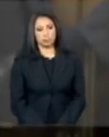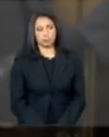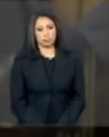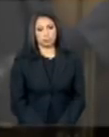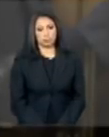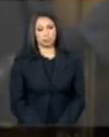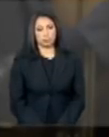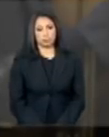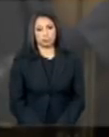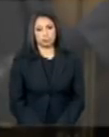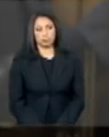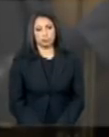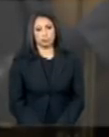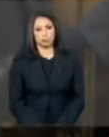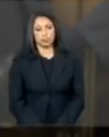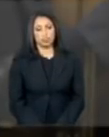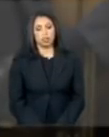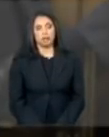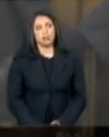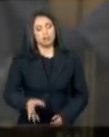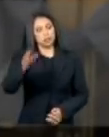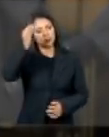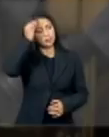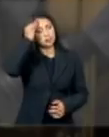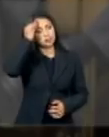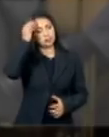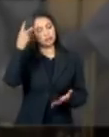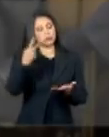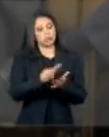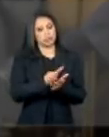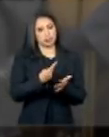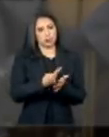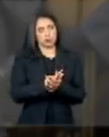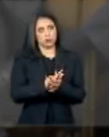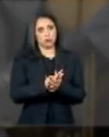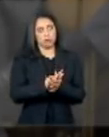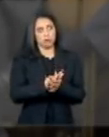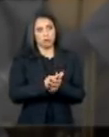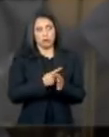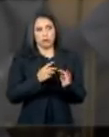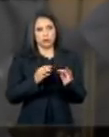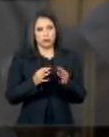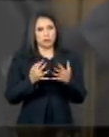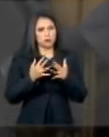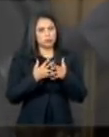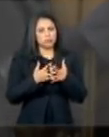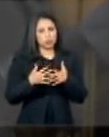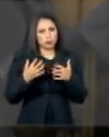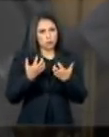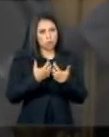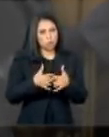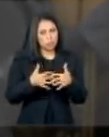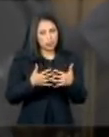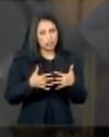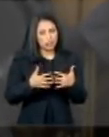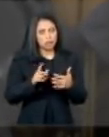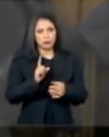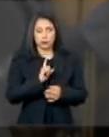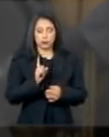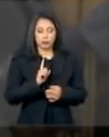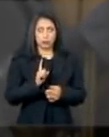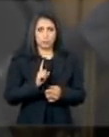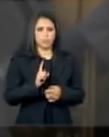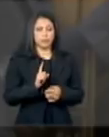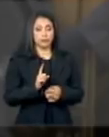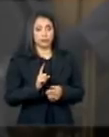afirmando é pela voz do recorrido que esse ato não é ato complexo na mídia de razão em que os